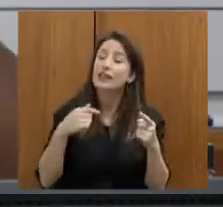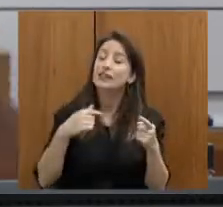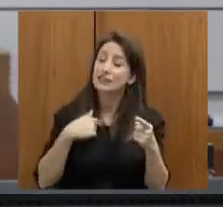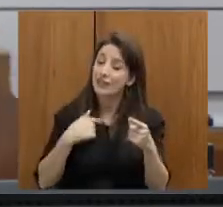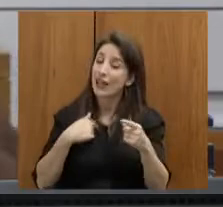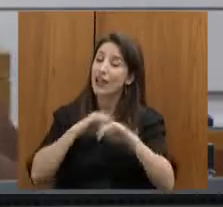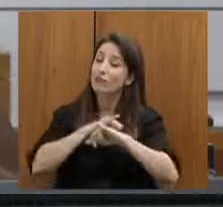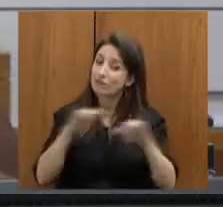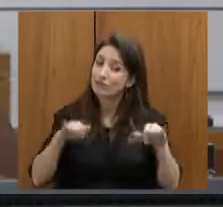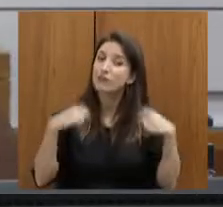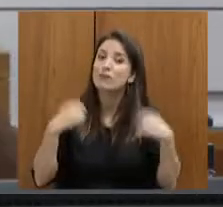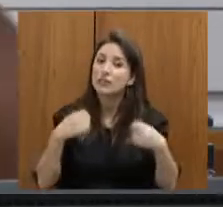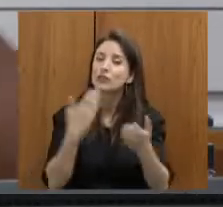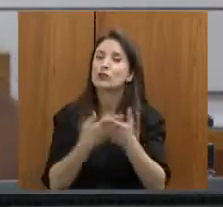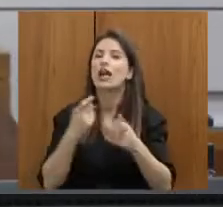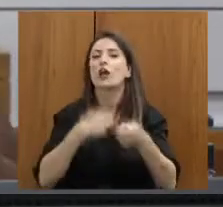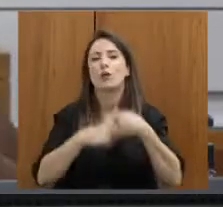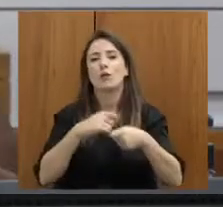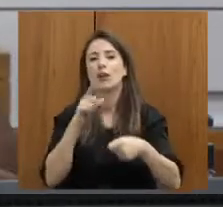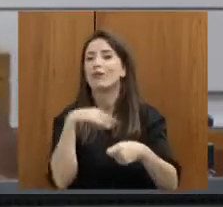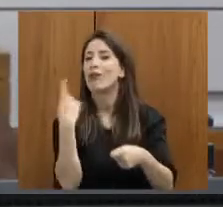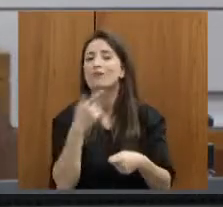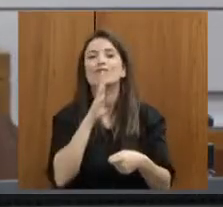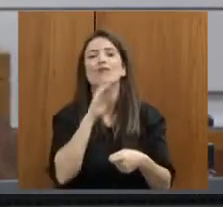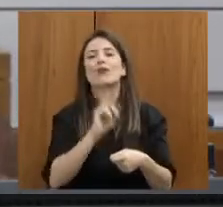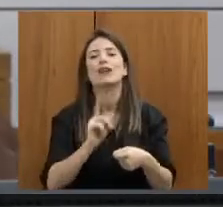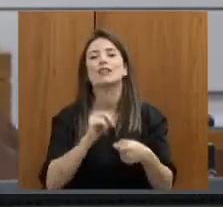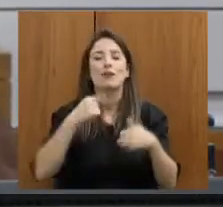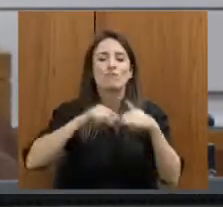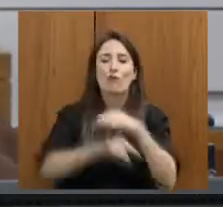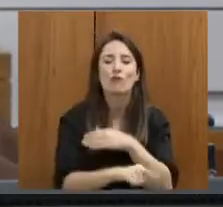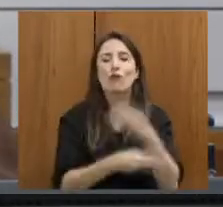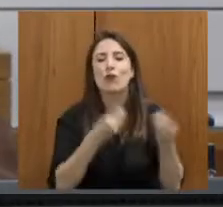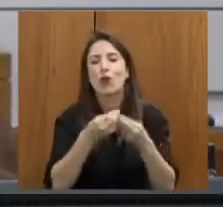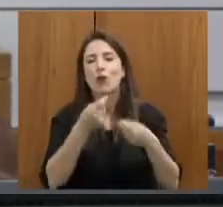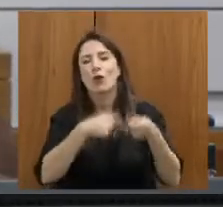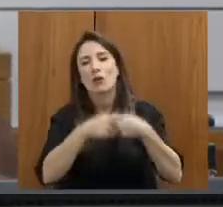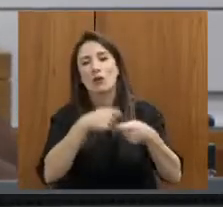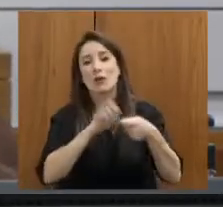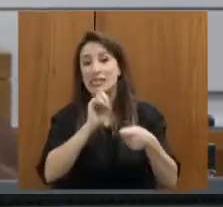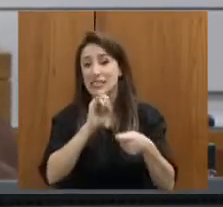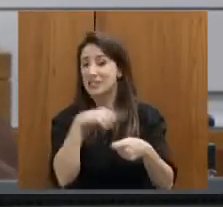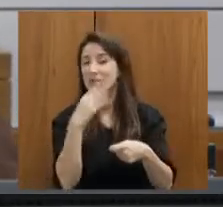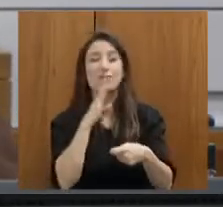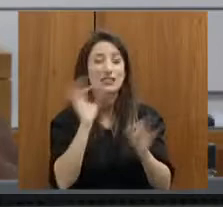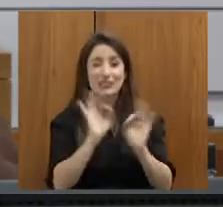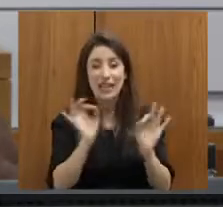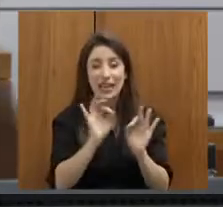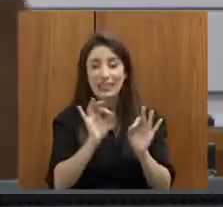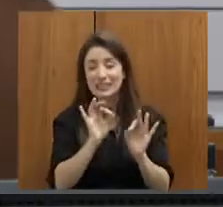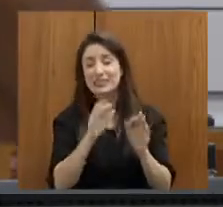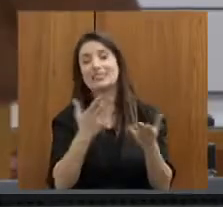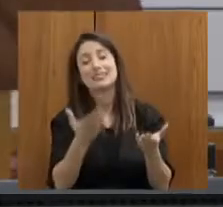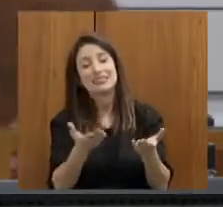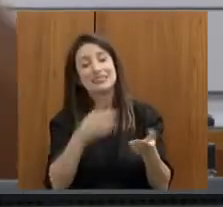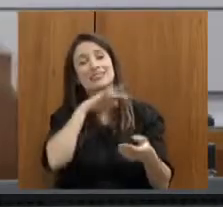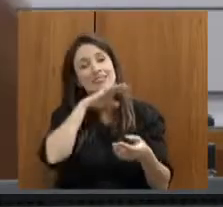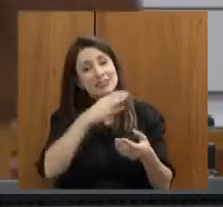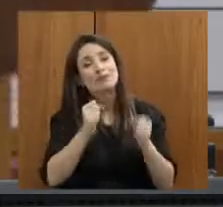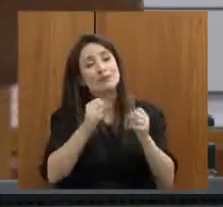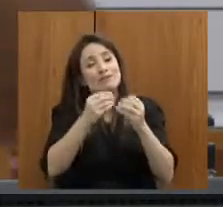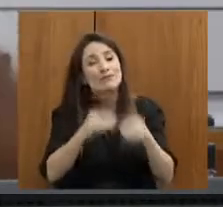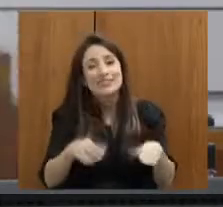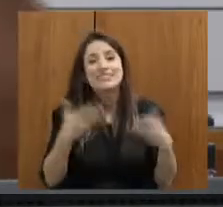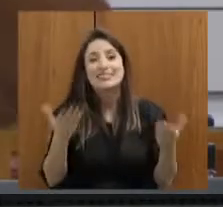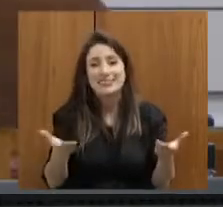não domina a economia para a gente não dominar nós vamos perder o bonde da história e eu nem nada mais de bom de né Já passou de